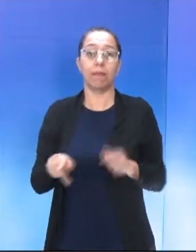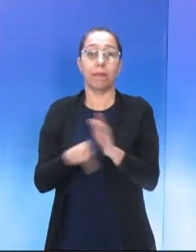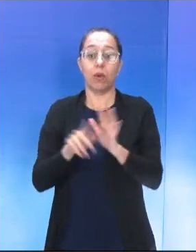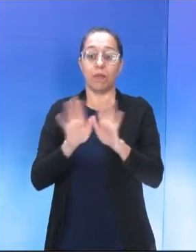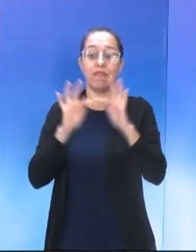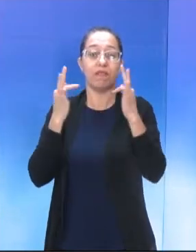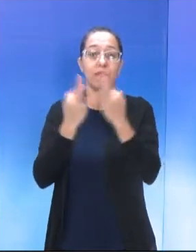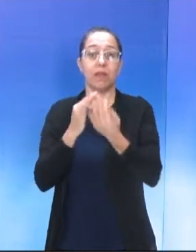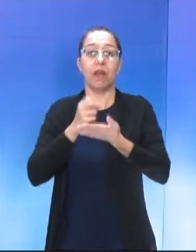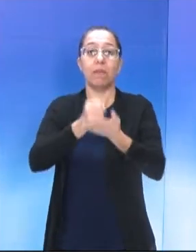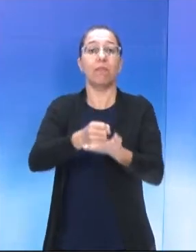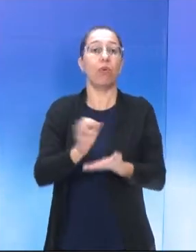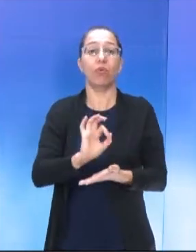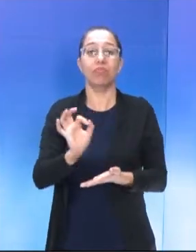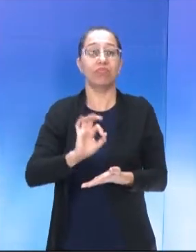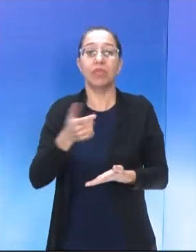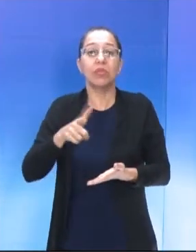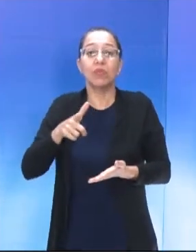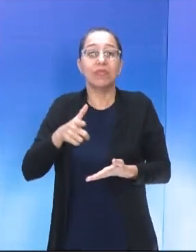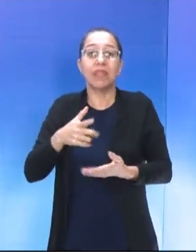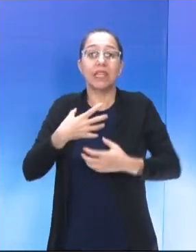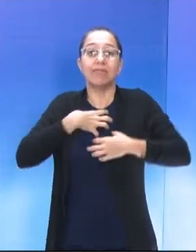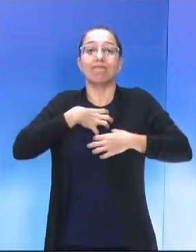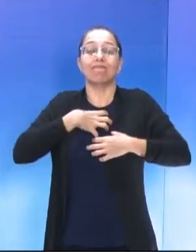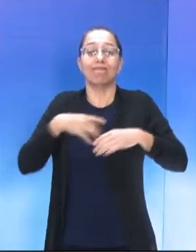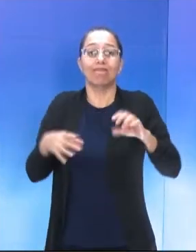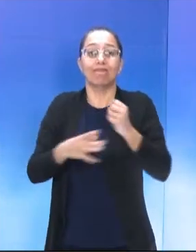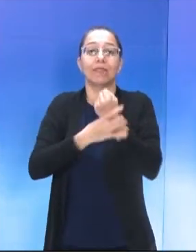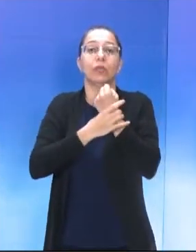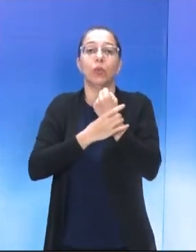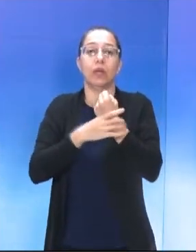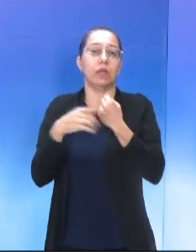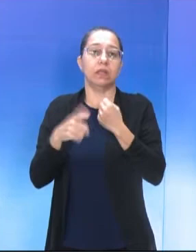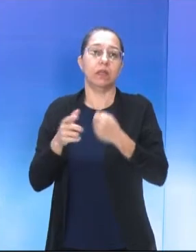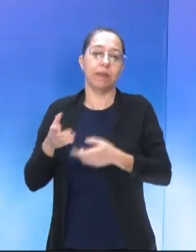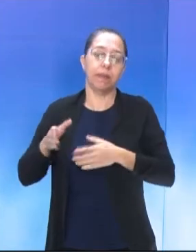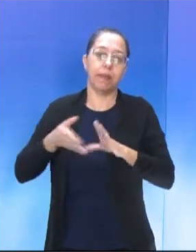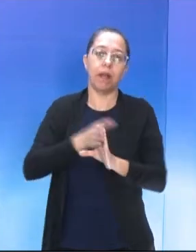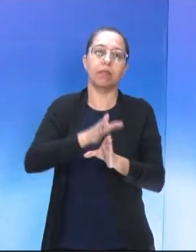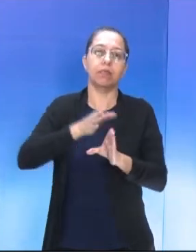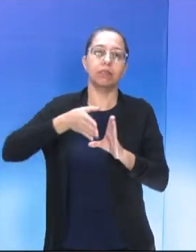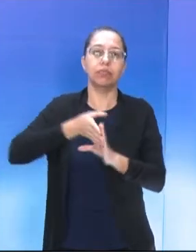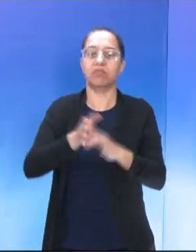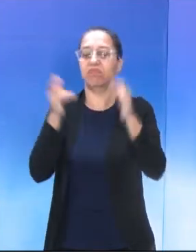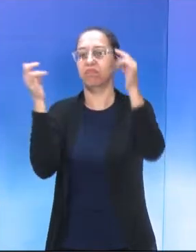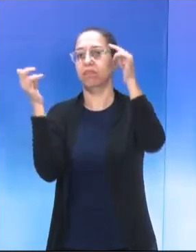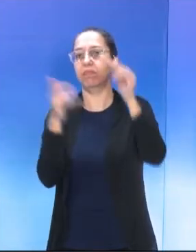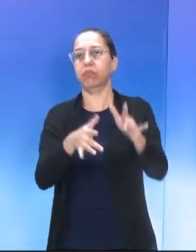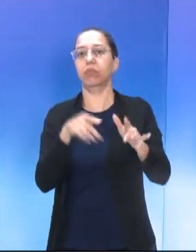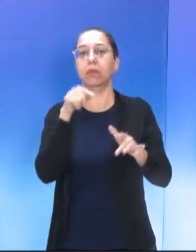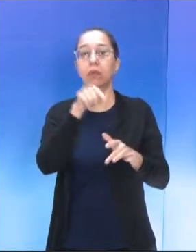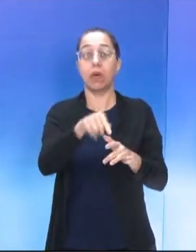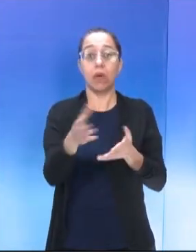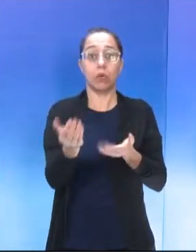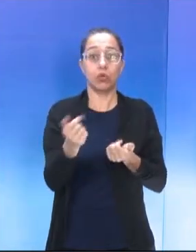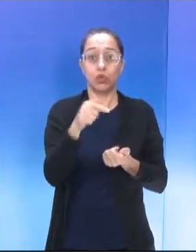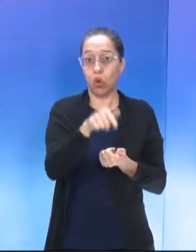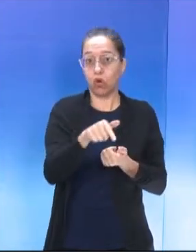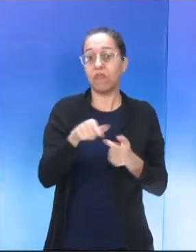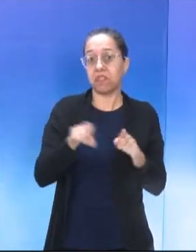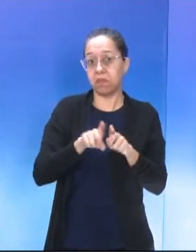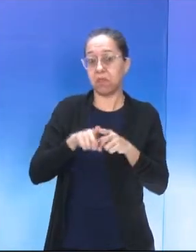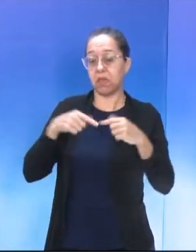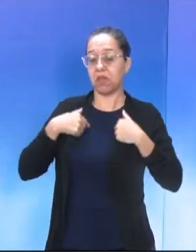que não dá apoio. A família larga aquela pessoa, ou a pessoa resolve se largar também,